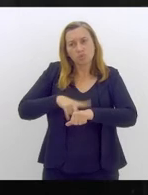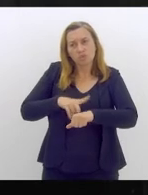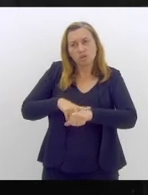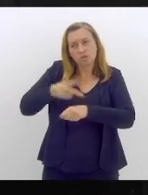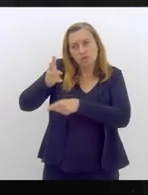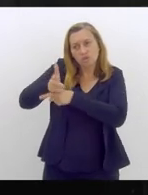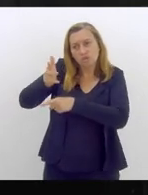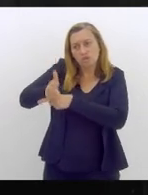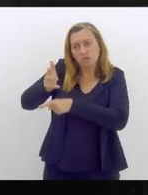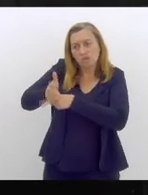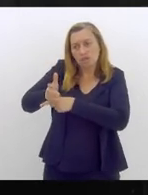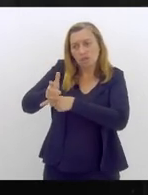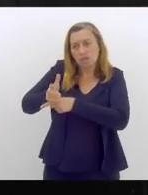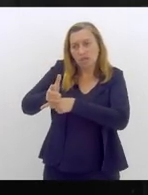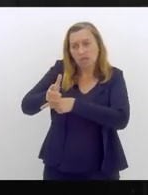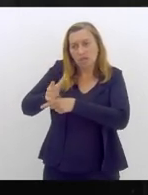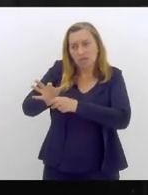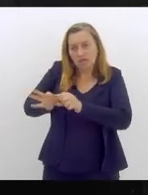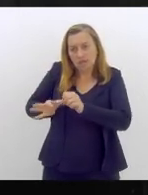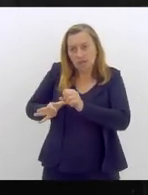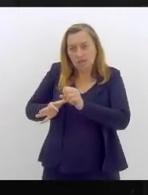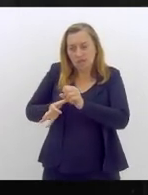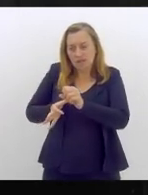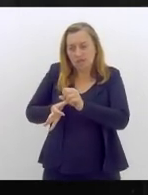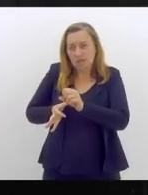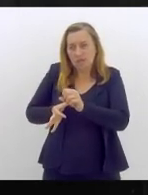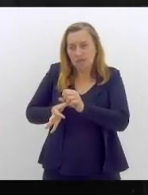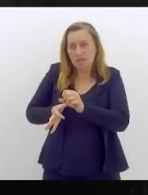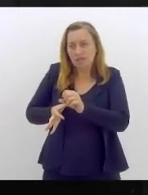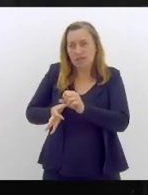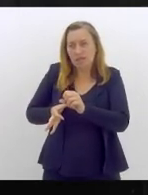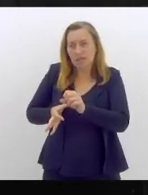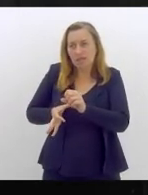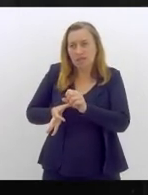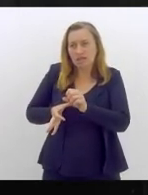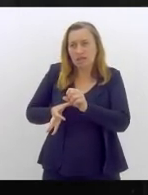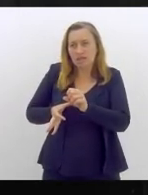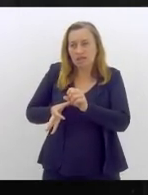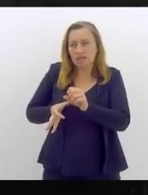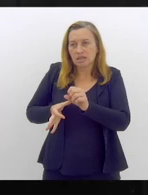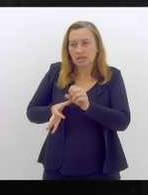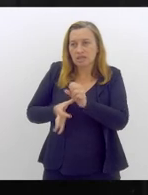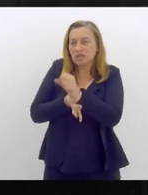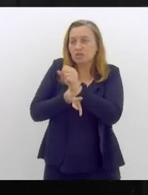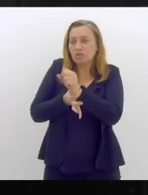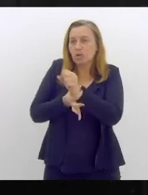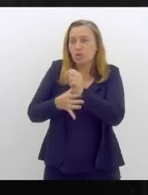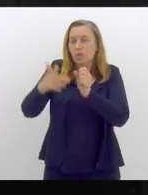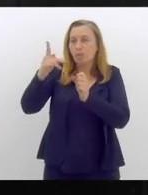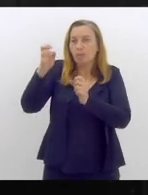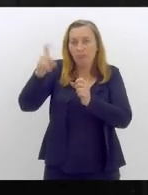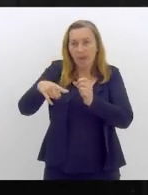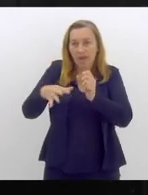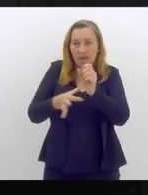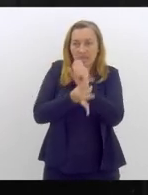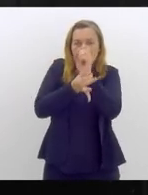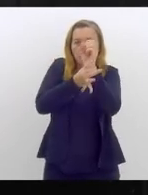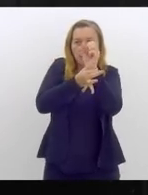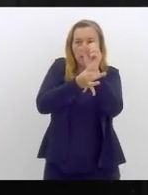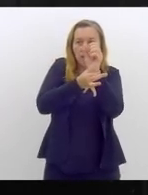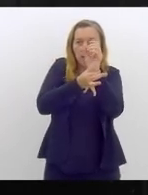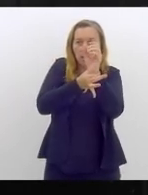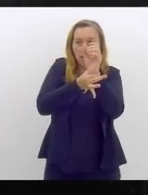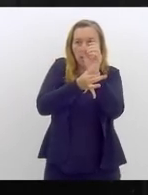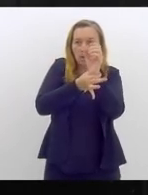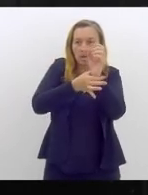do vídeo ele segura a criança menor pela perna por uma só perna e sacode